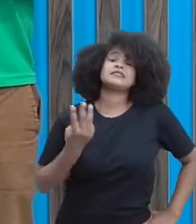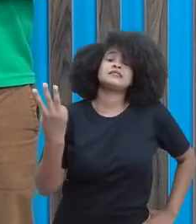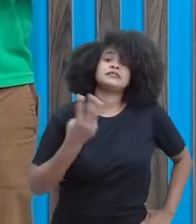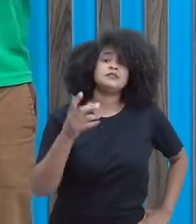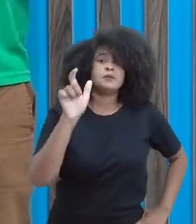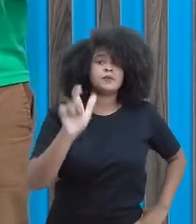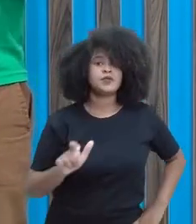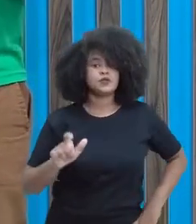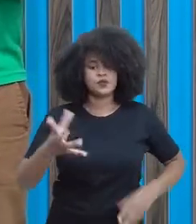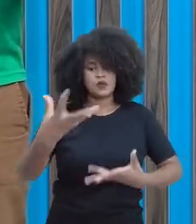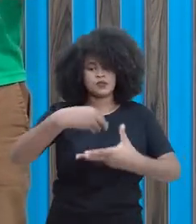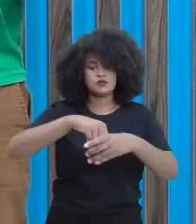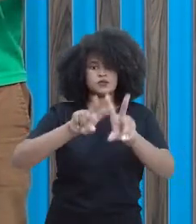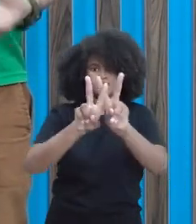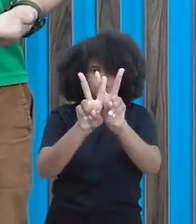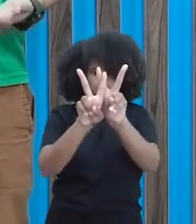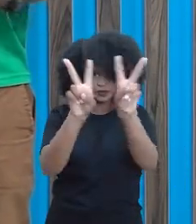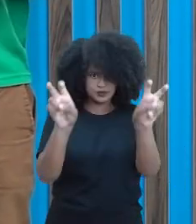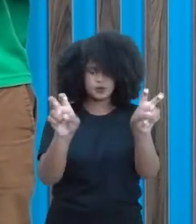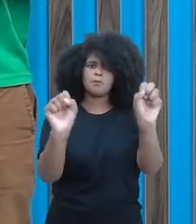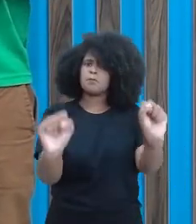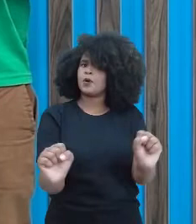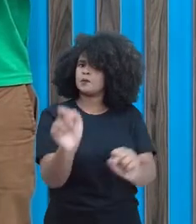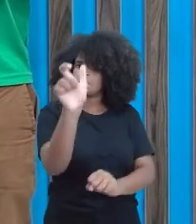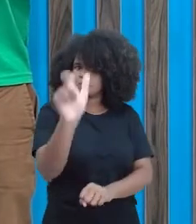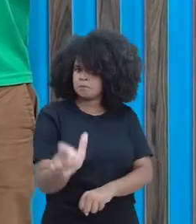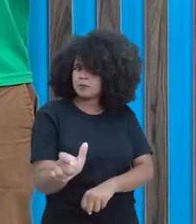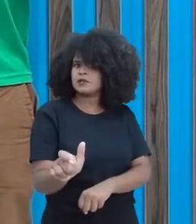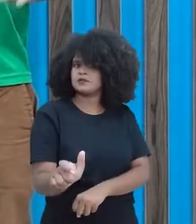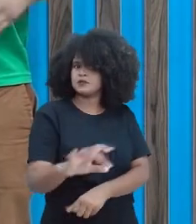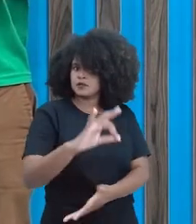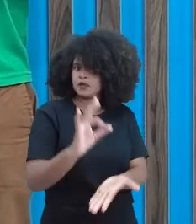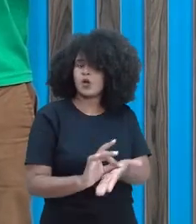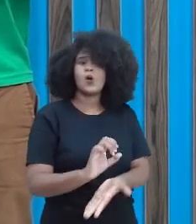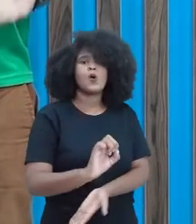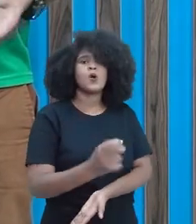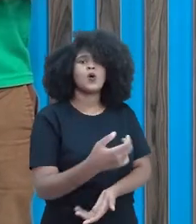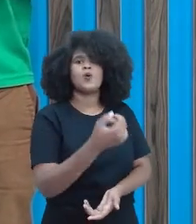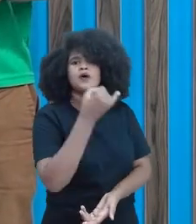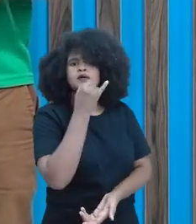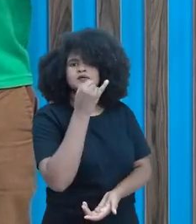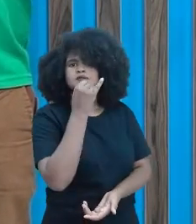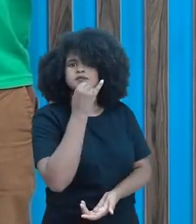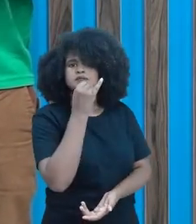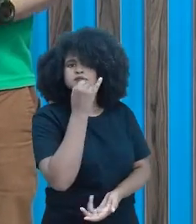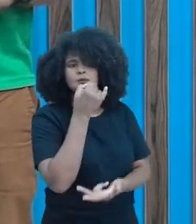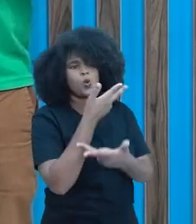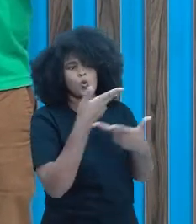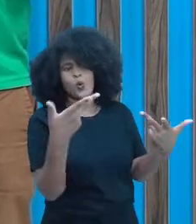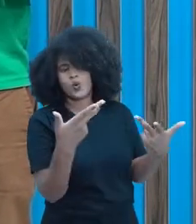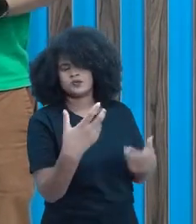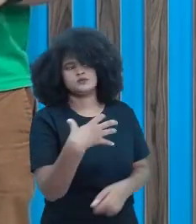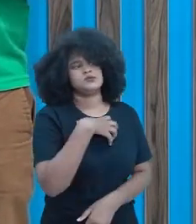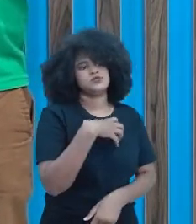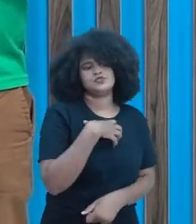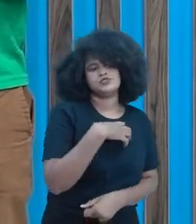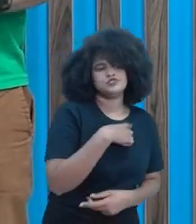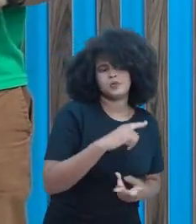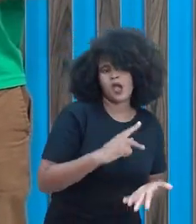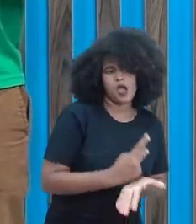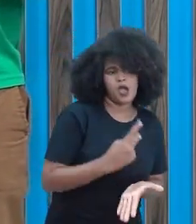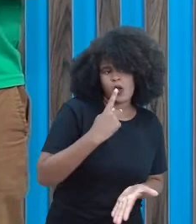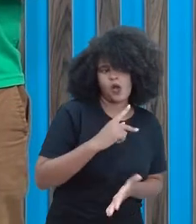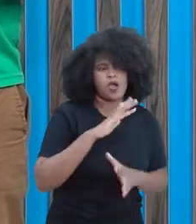Seja sendo pessoa mesmo, seja sendo uma outra coisa, de outra natureza, né? Um assunto, um sentimento, uma situação,